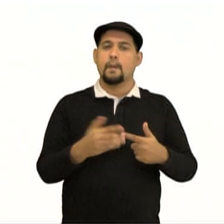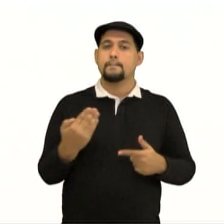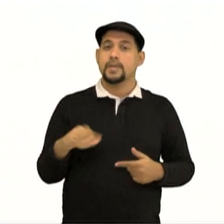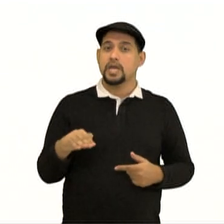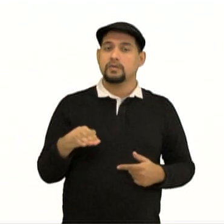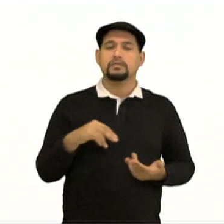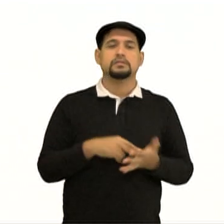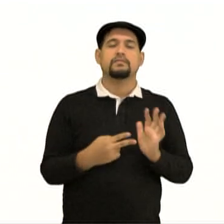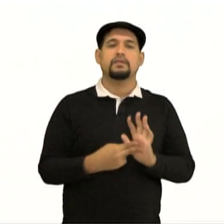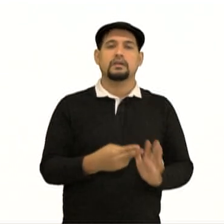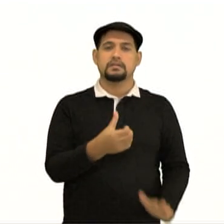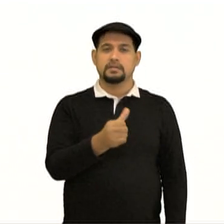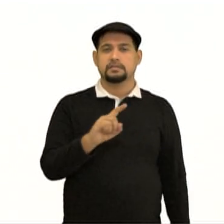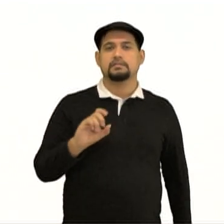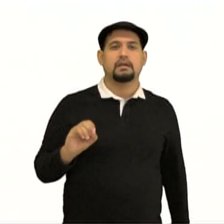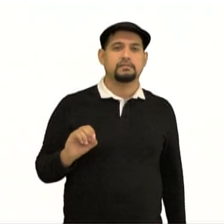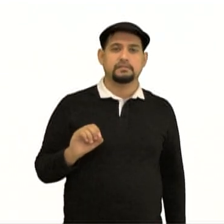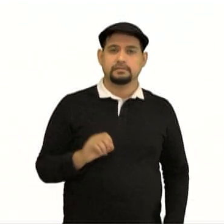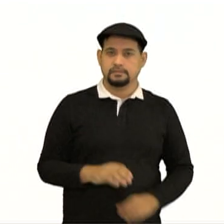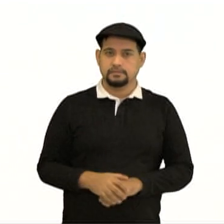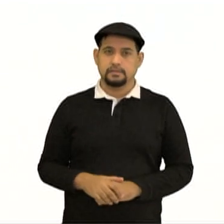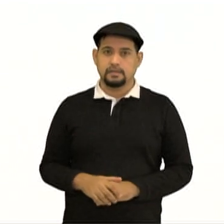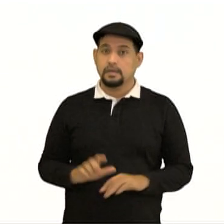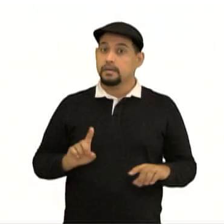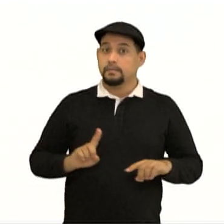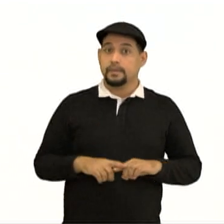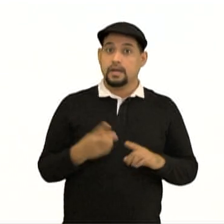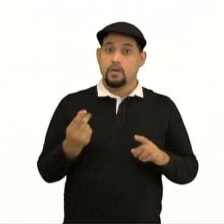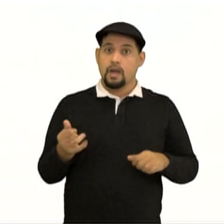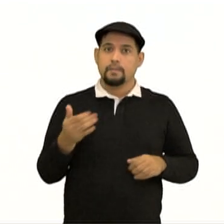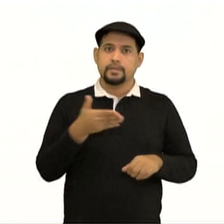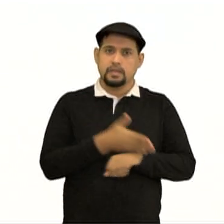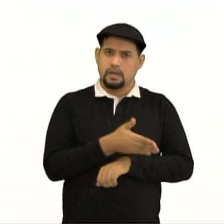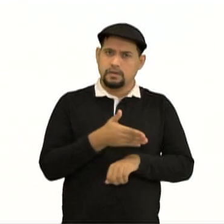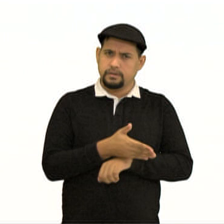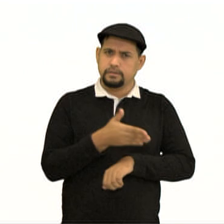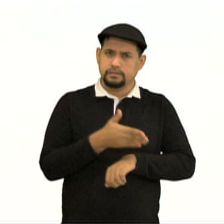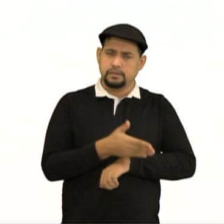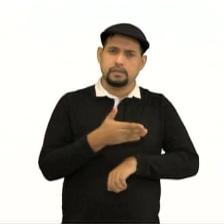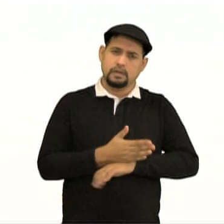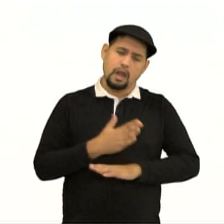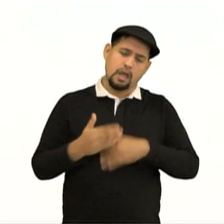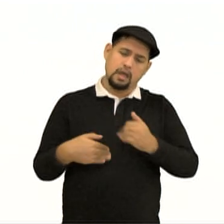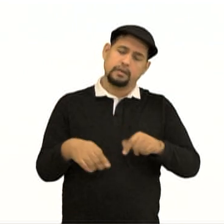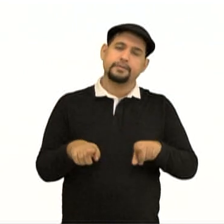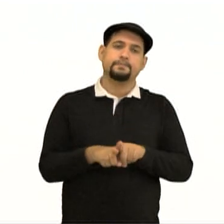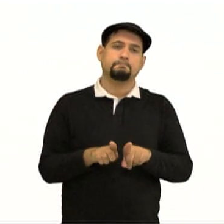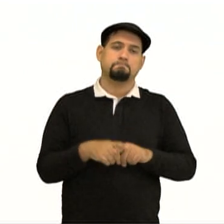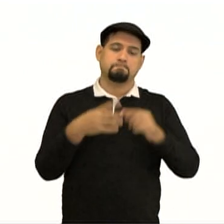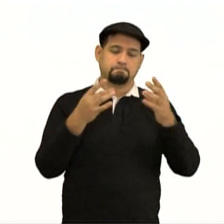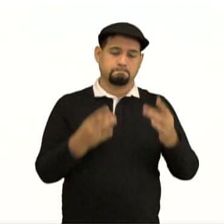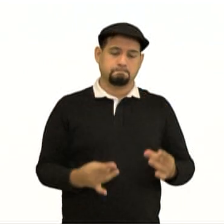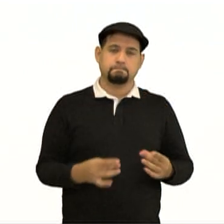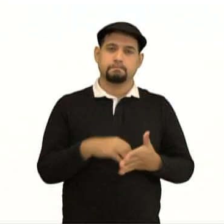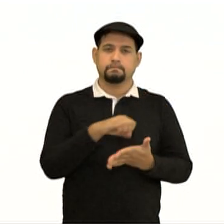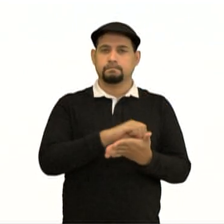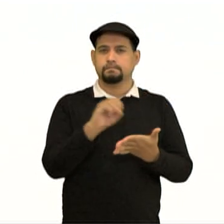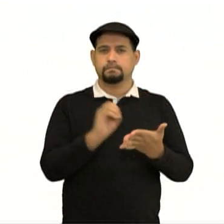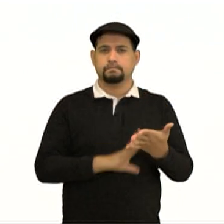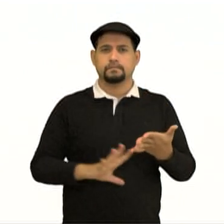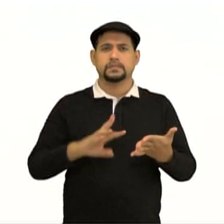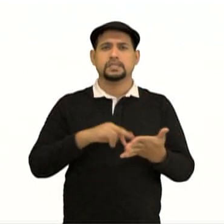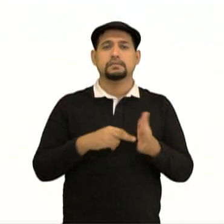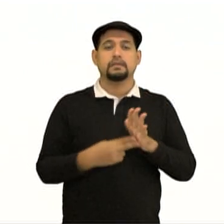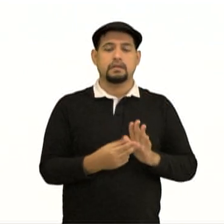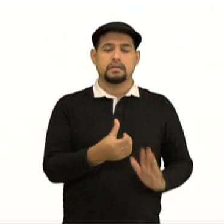deu 610. Portanto, o capital que foi aplicado durante o período determinado pelo exercício foi de